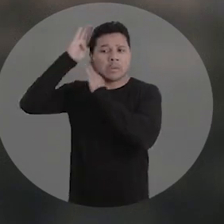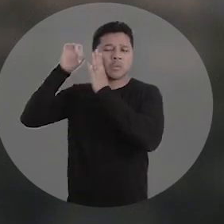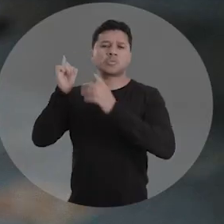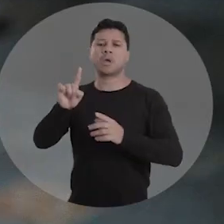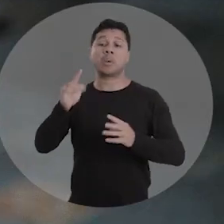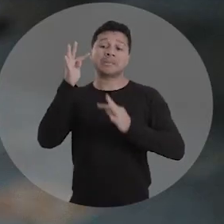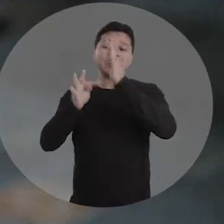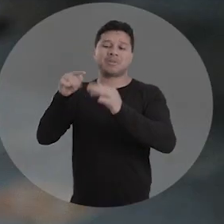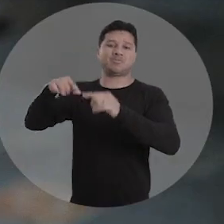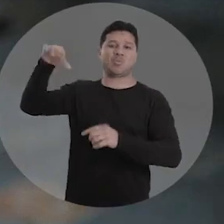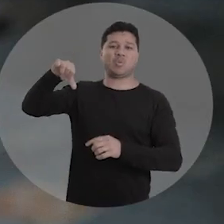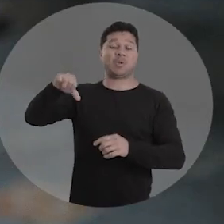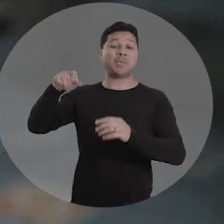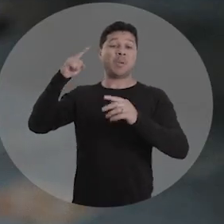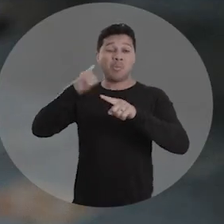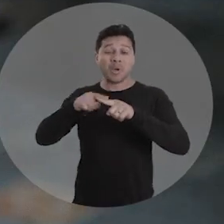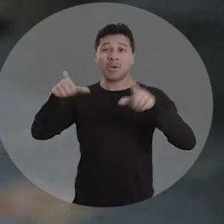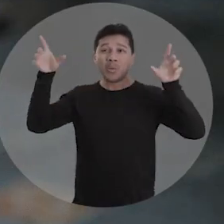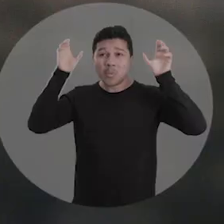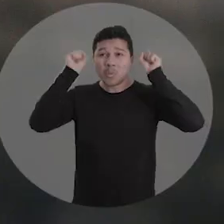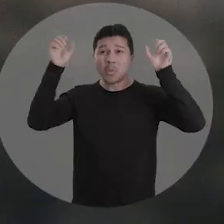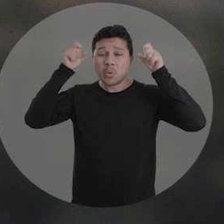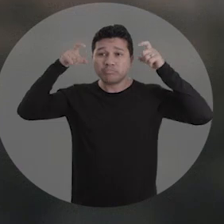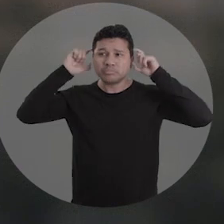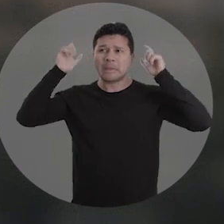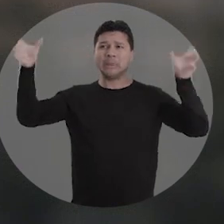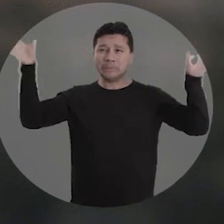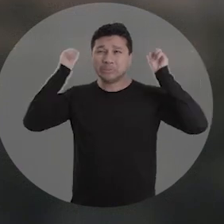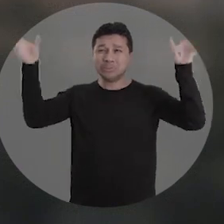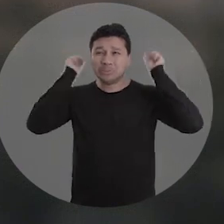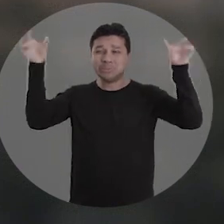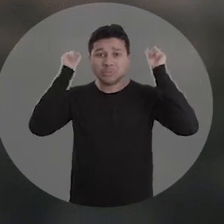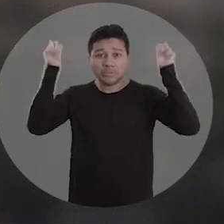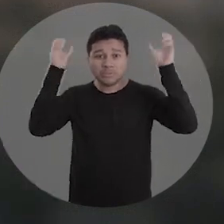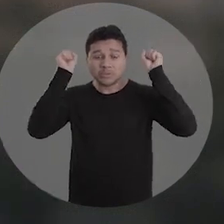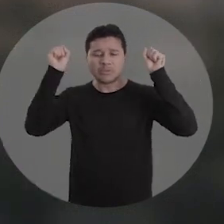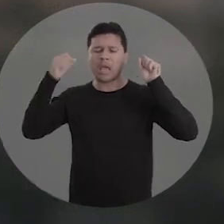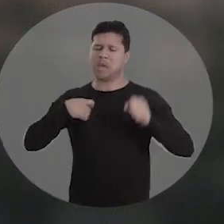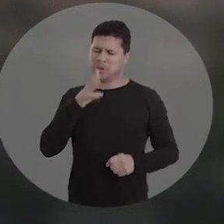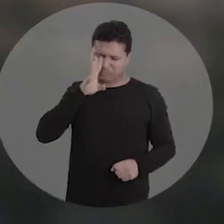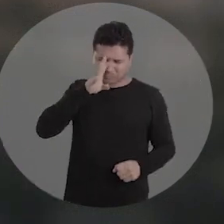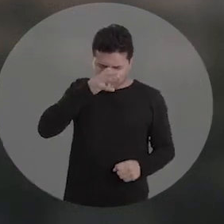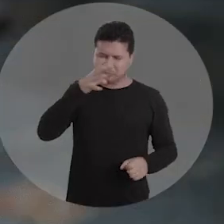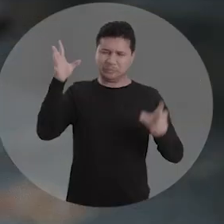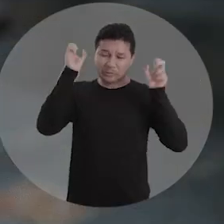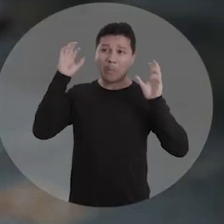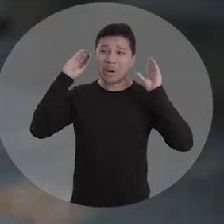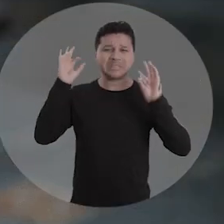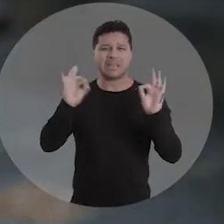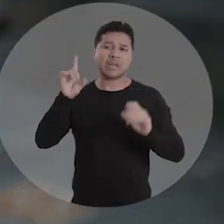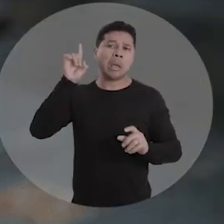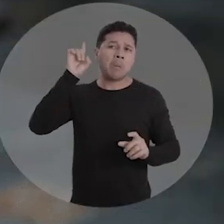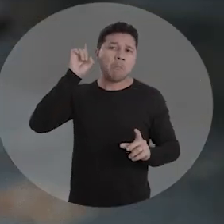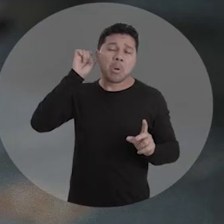tratamento o aparelho ampliava tudo ao mesmo tempo tal era ensurdecedor um negócio mas eu deixe chave ele lá eu não